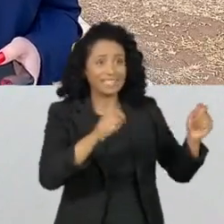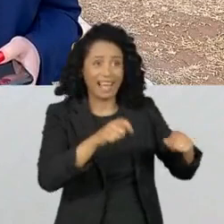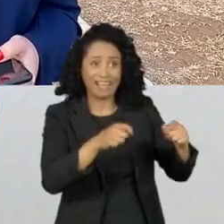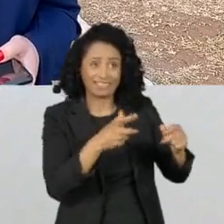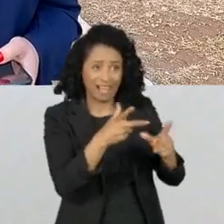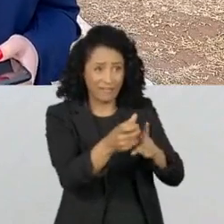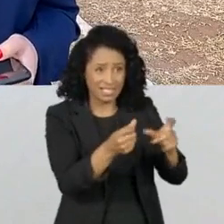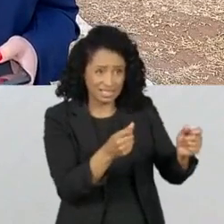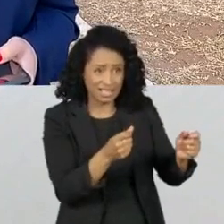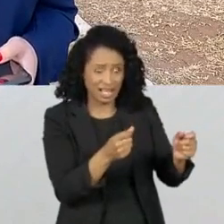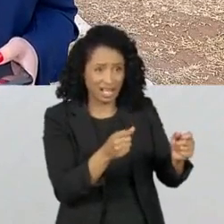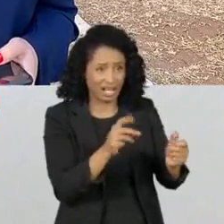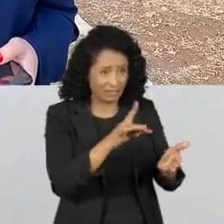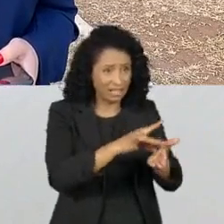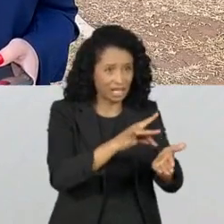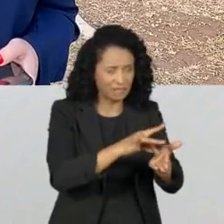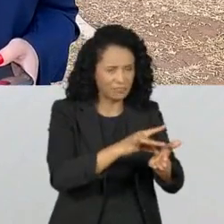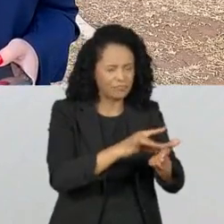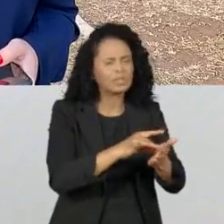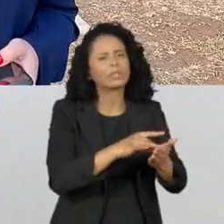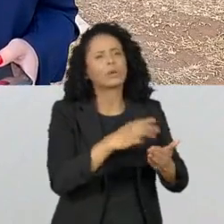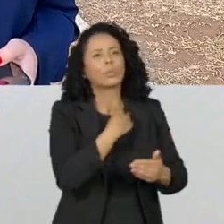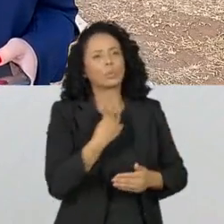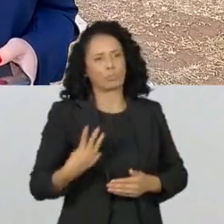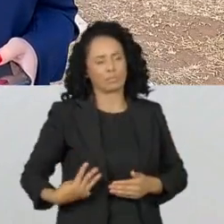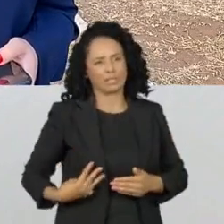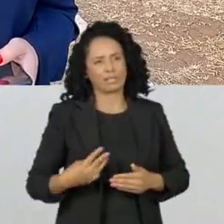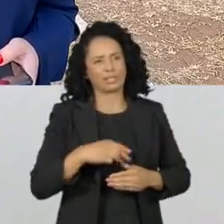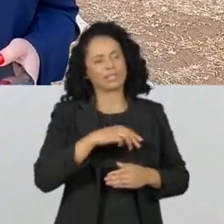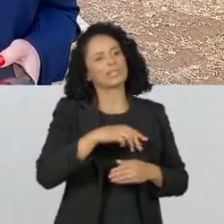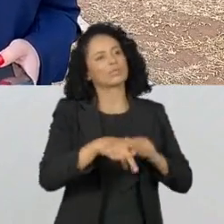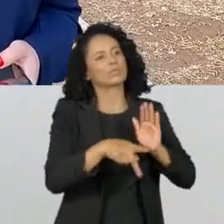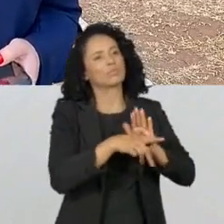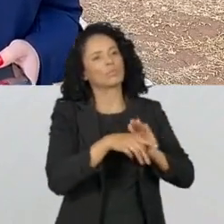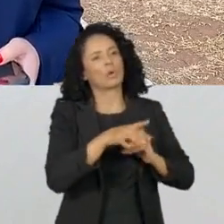ministro Queiroga, ele se manifestou sobre o assunto, né?